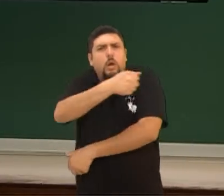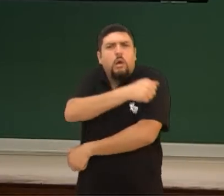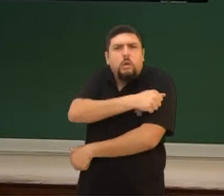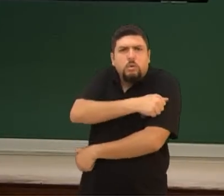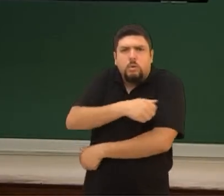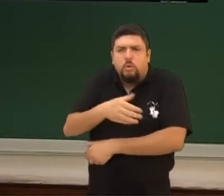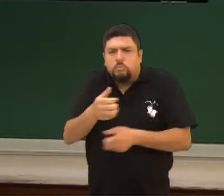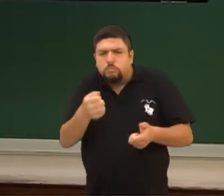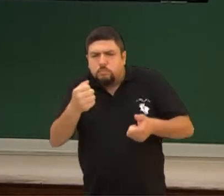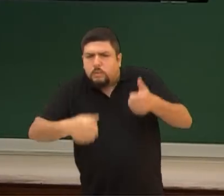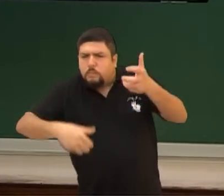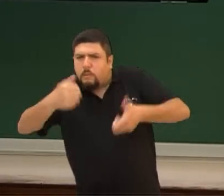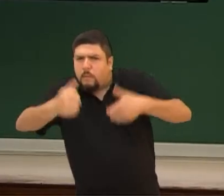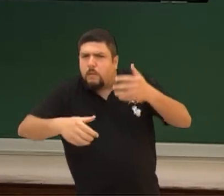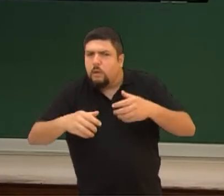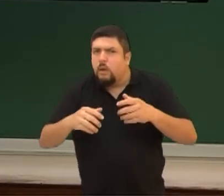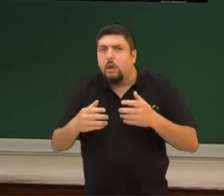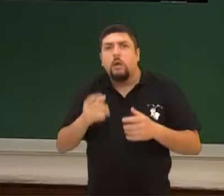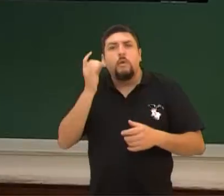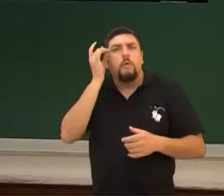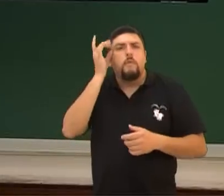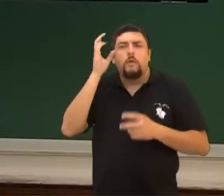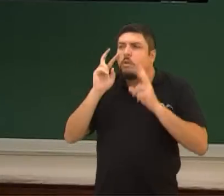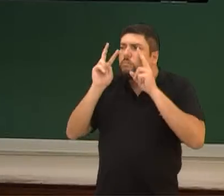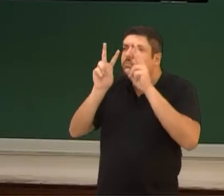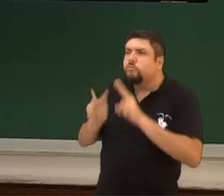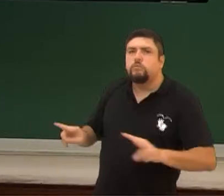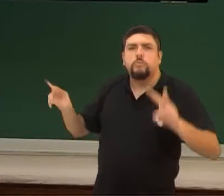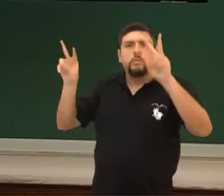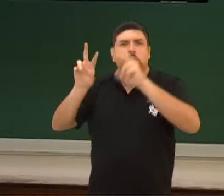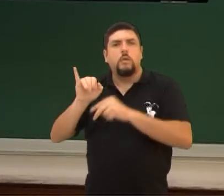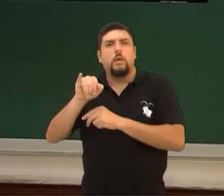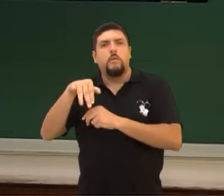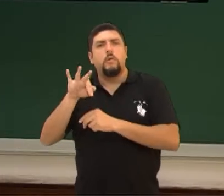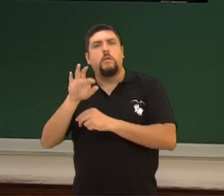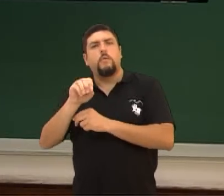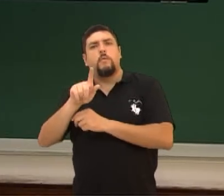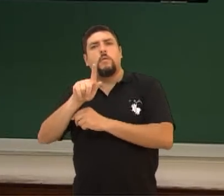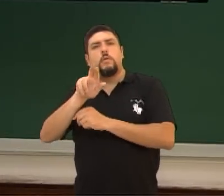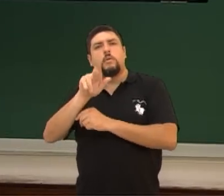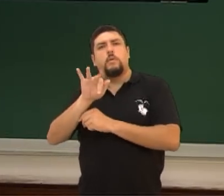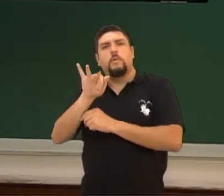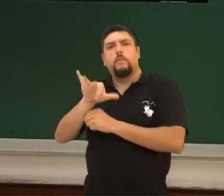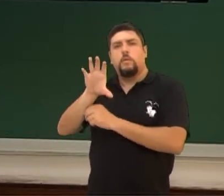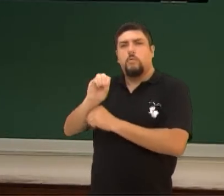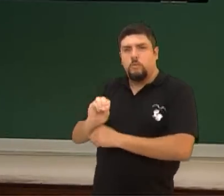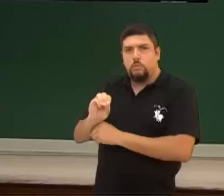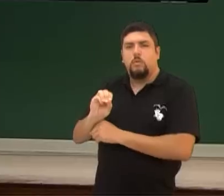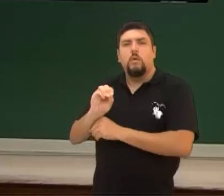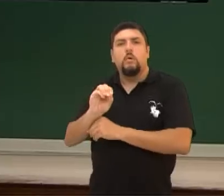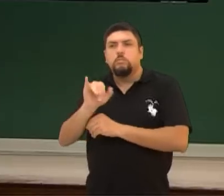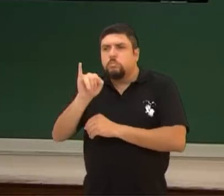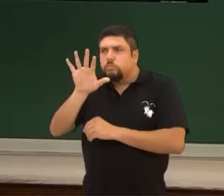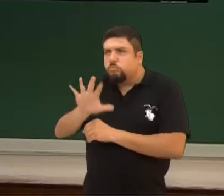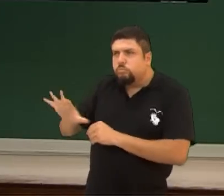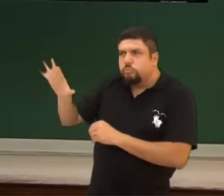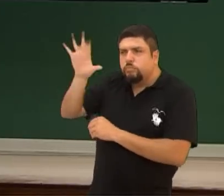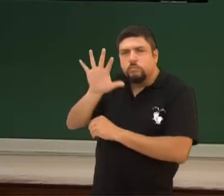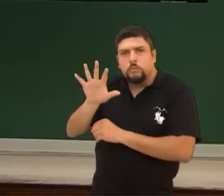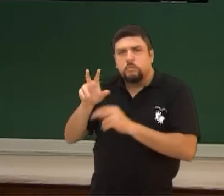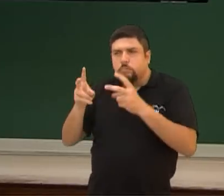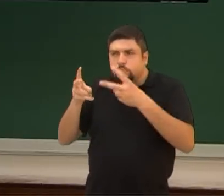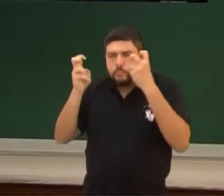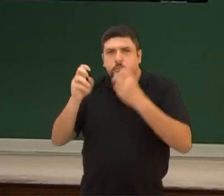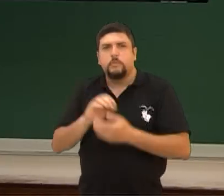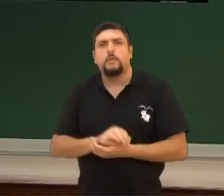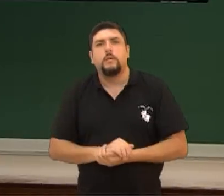alunos e ser fácil de visualizar, ser fácil de perceber aquelas informações, todas aquelas características presentes. Bacana?